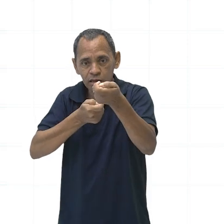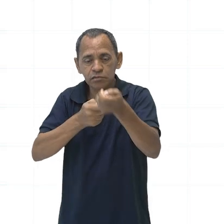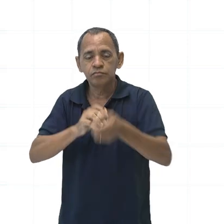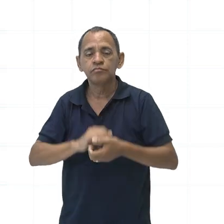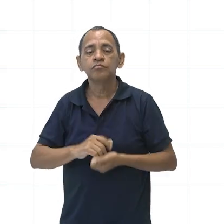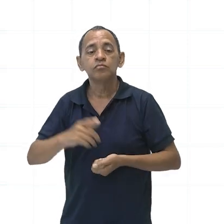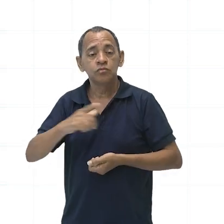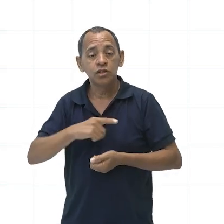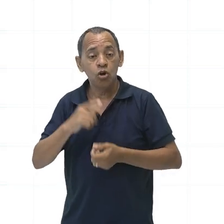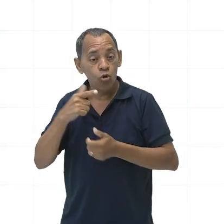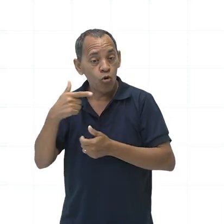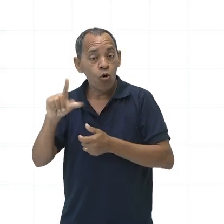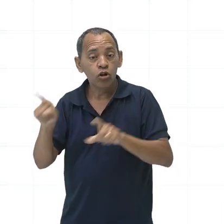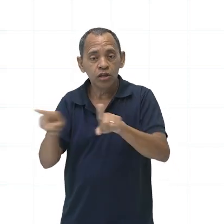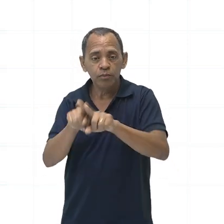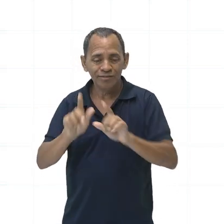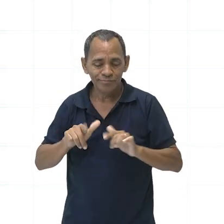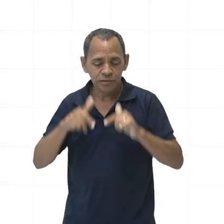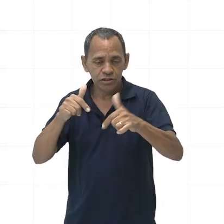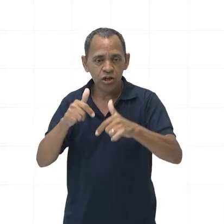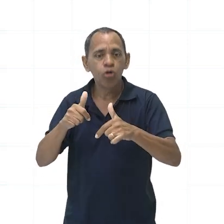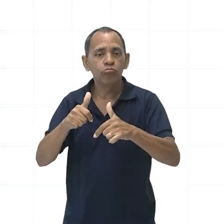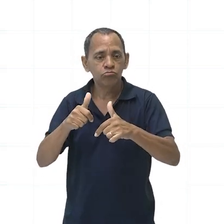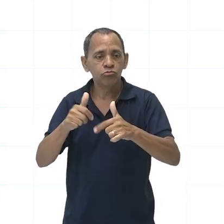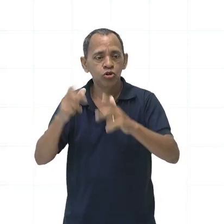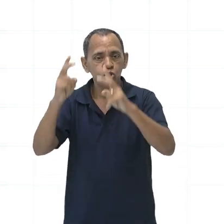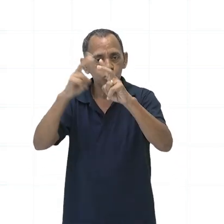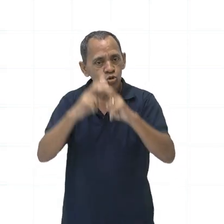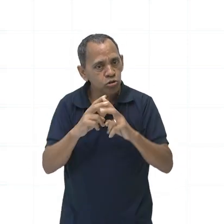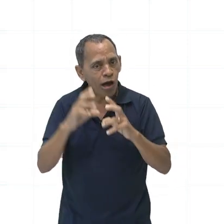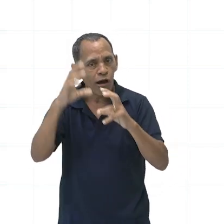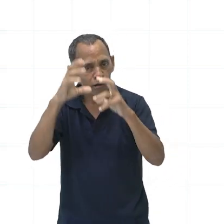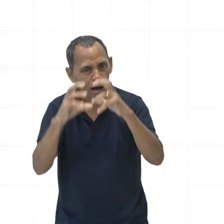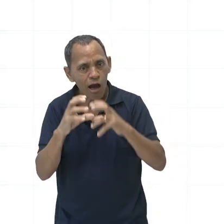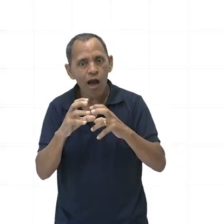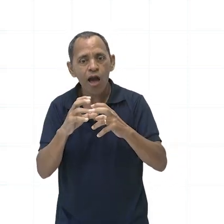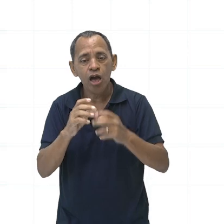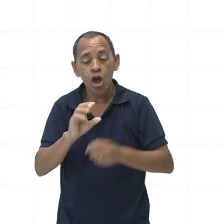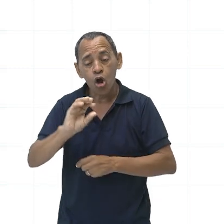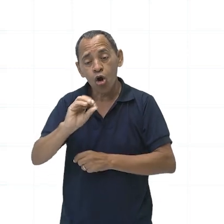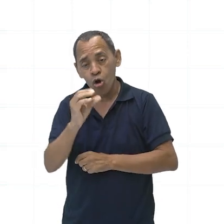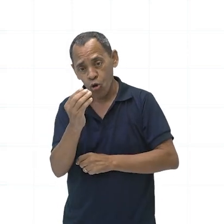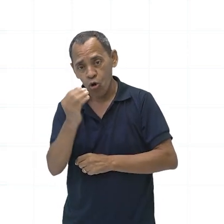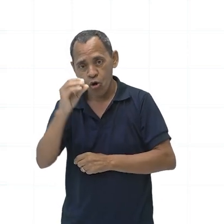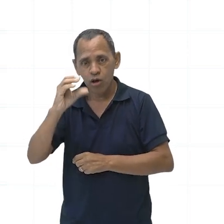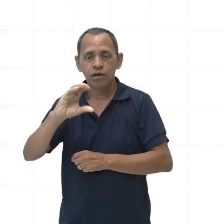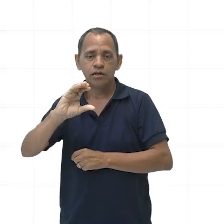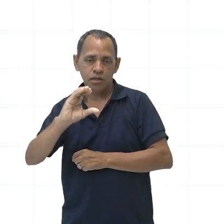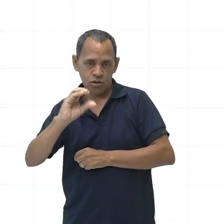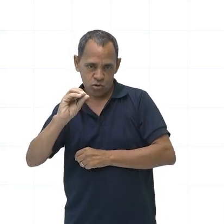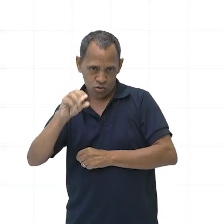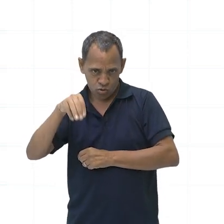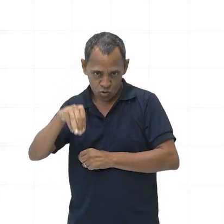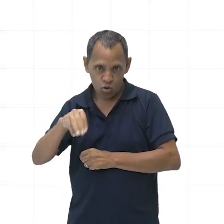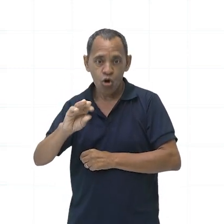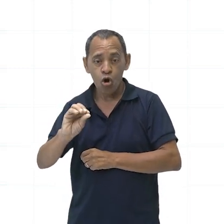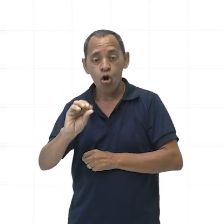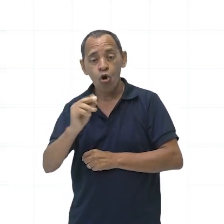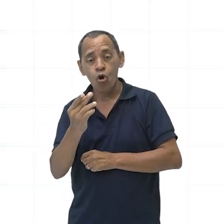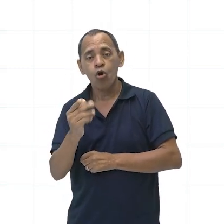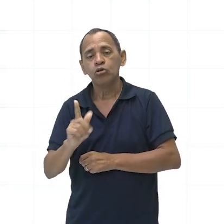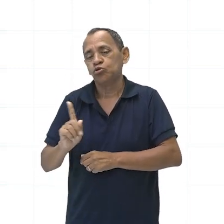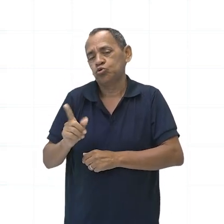definição, ação de combater com armas ou sem elas. Essa definição cabe melhor ali para os